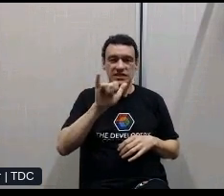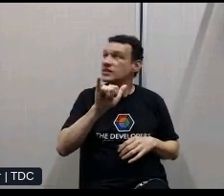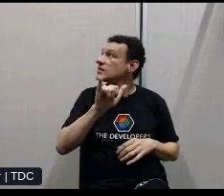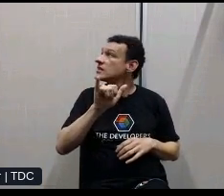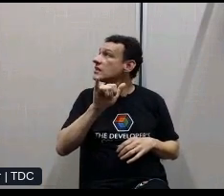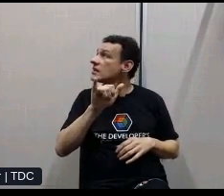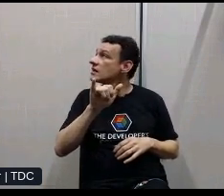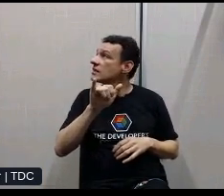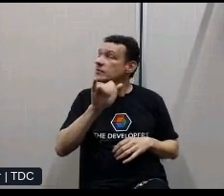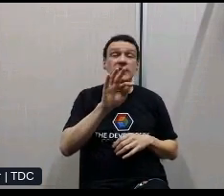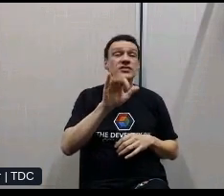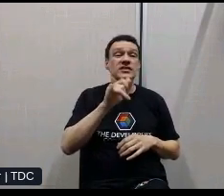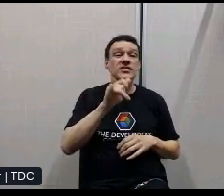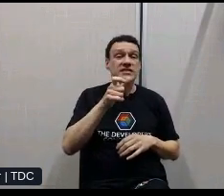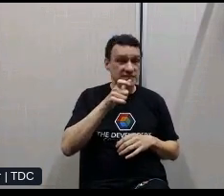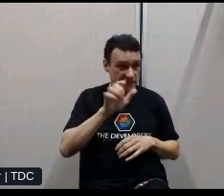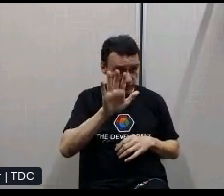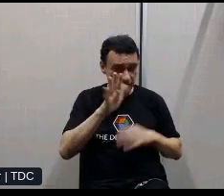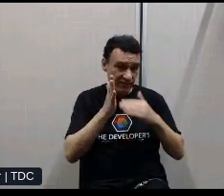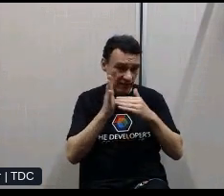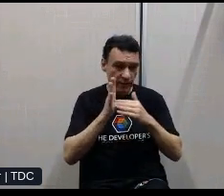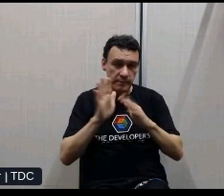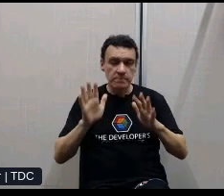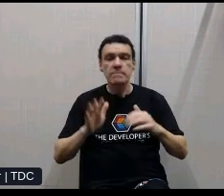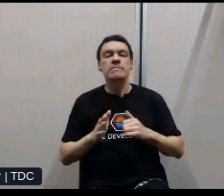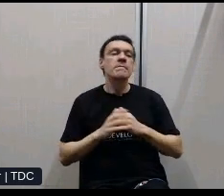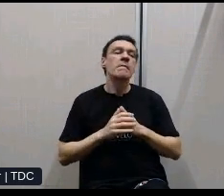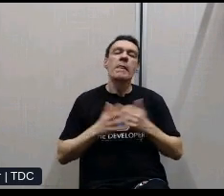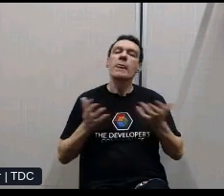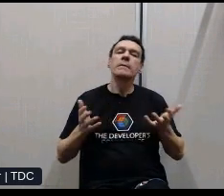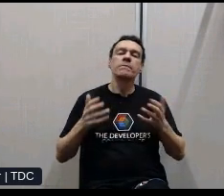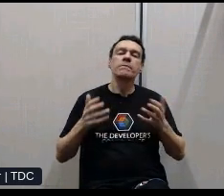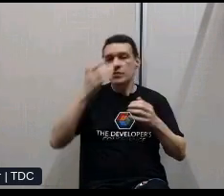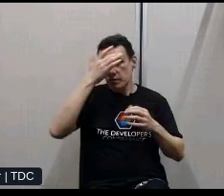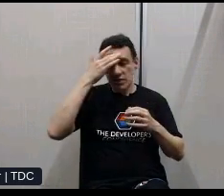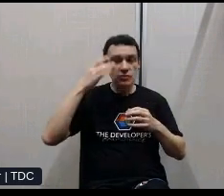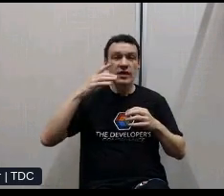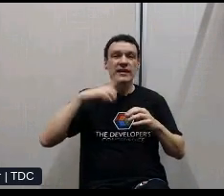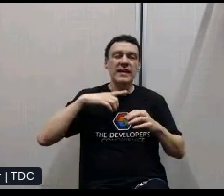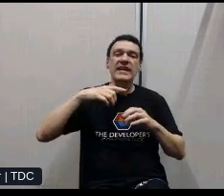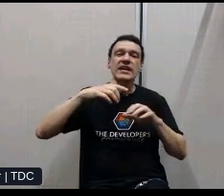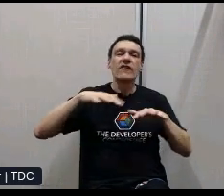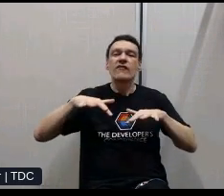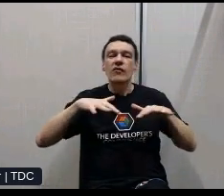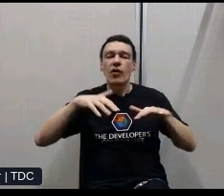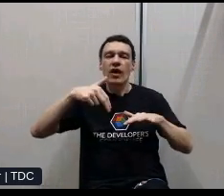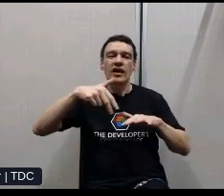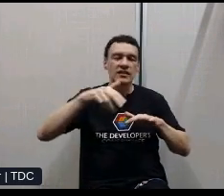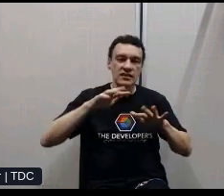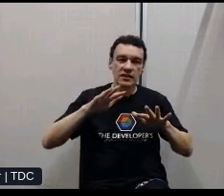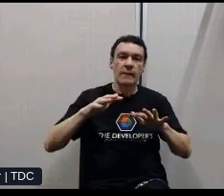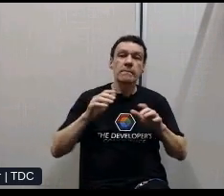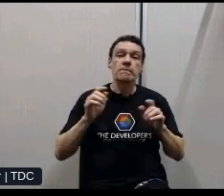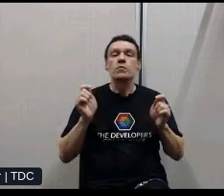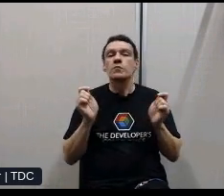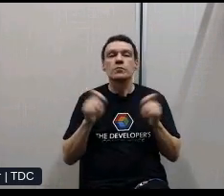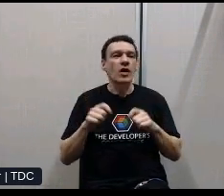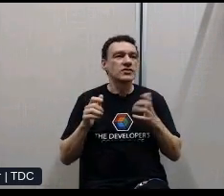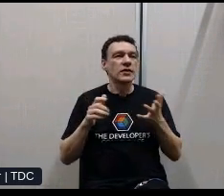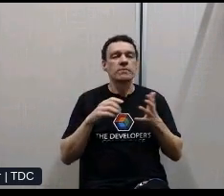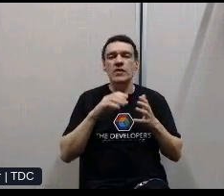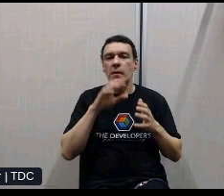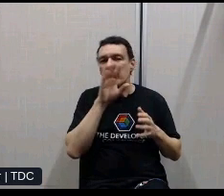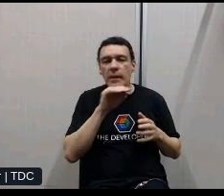com pessoas ao seu redor. O aplicativo permite que o usuário escreva e vocalize frases com o mínimo de movimentos e